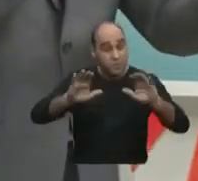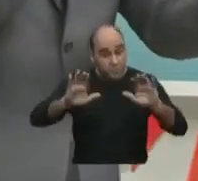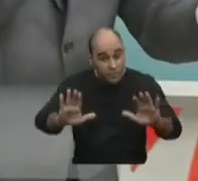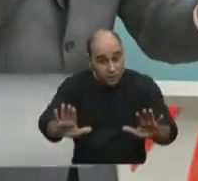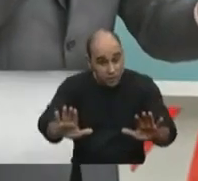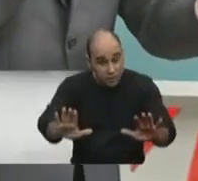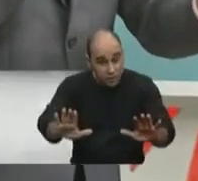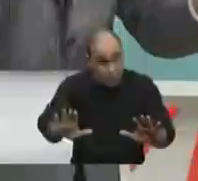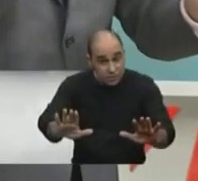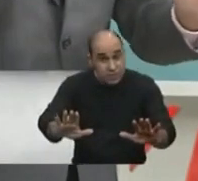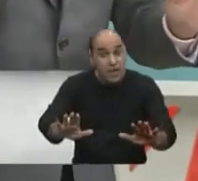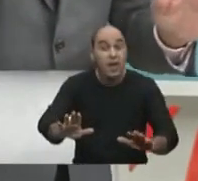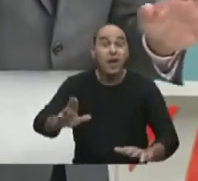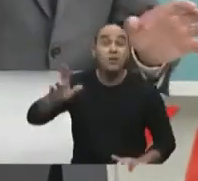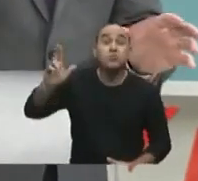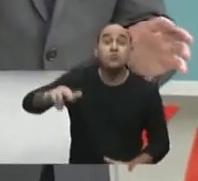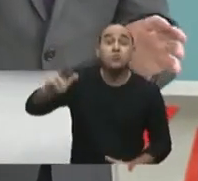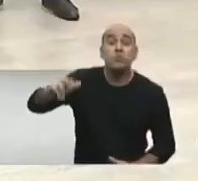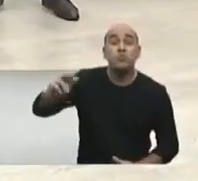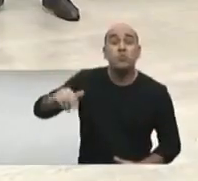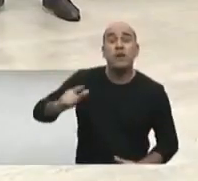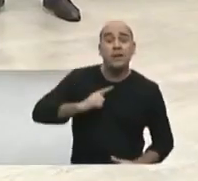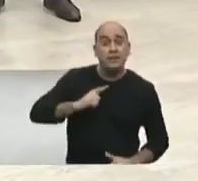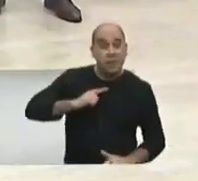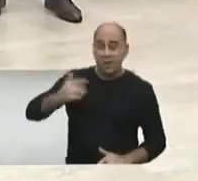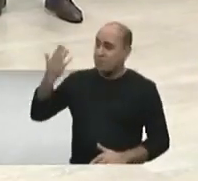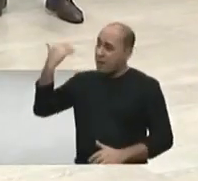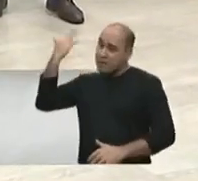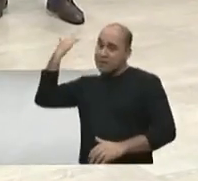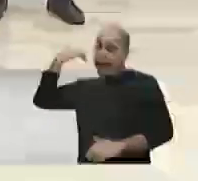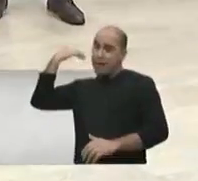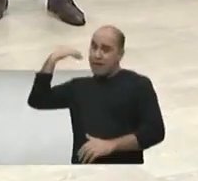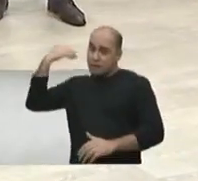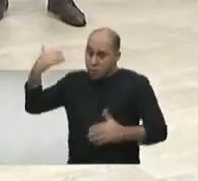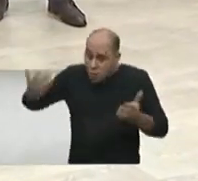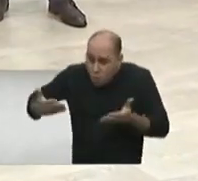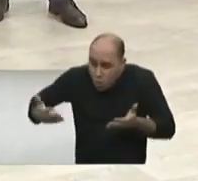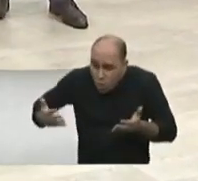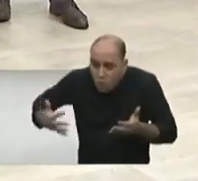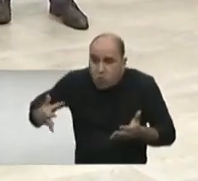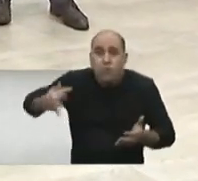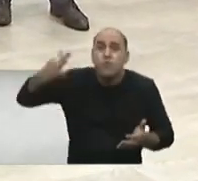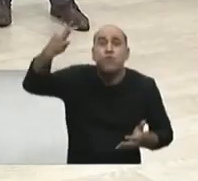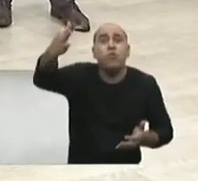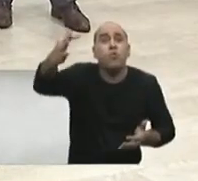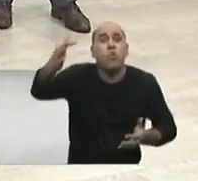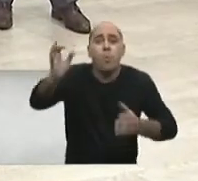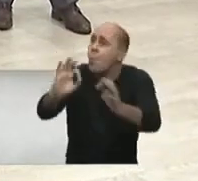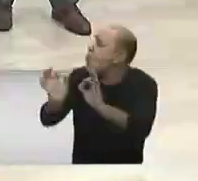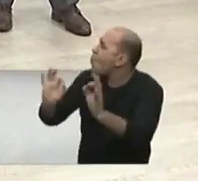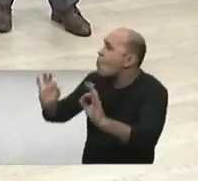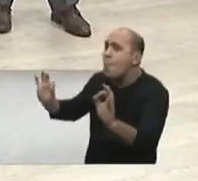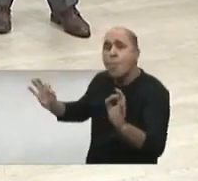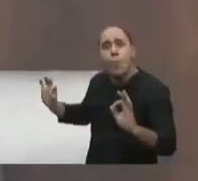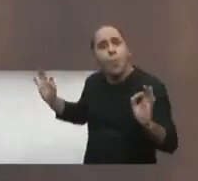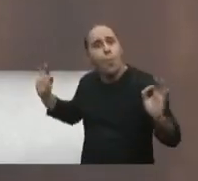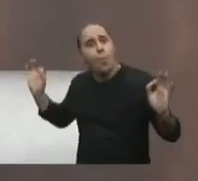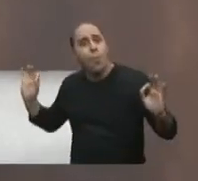mas nunca houve nem haverá amor assim